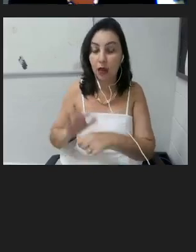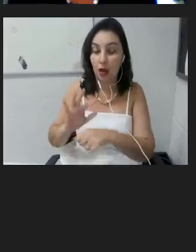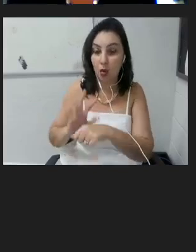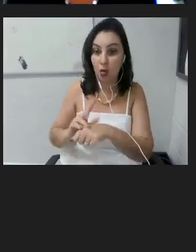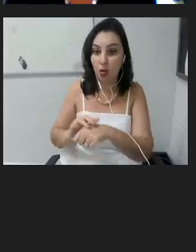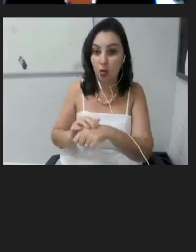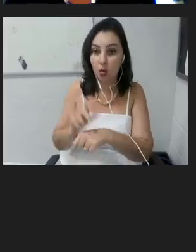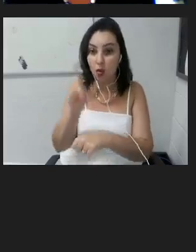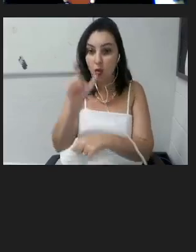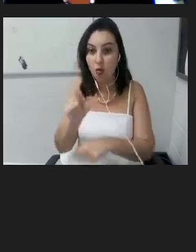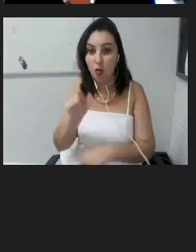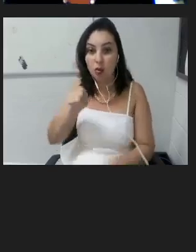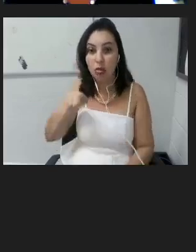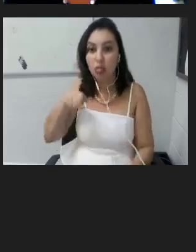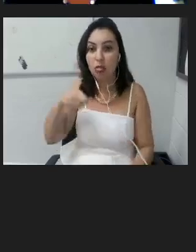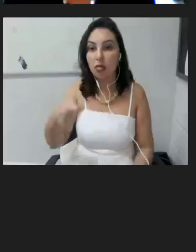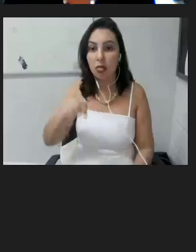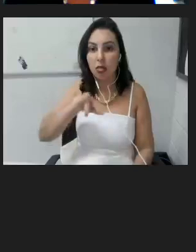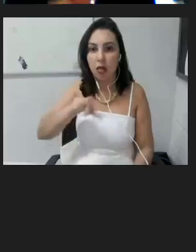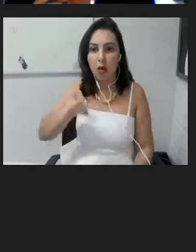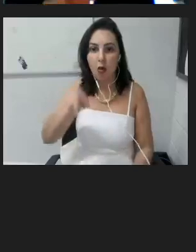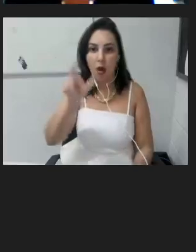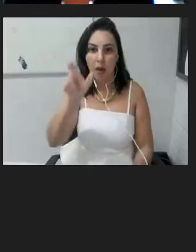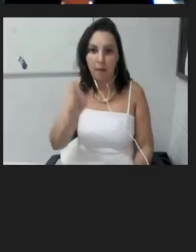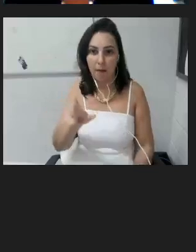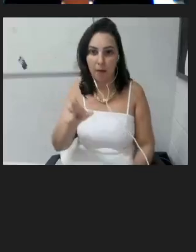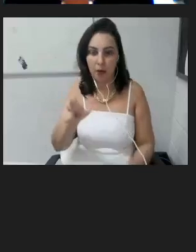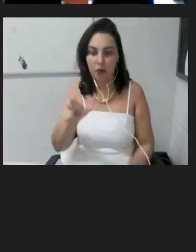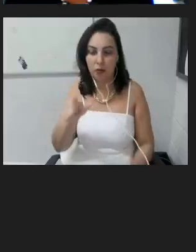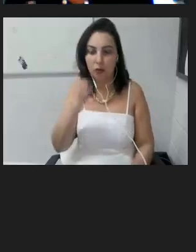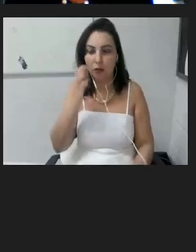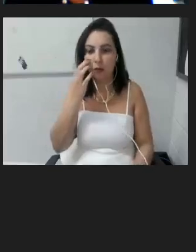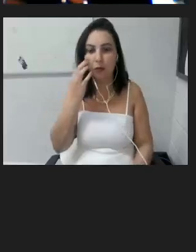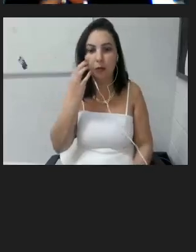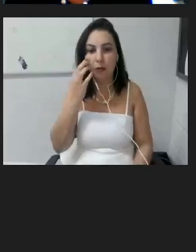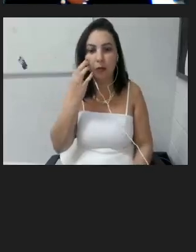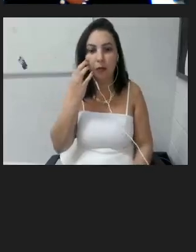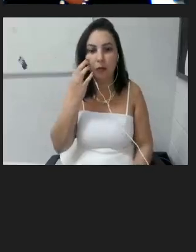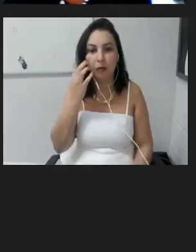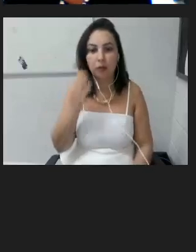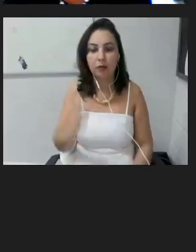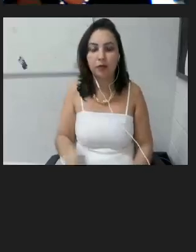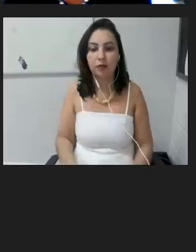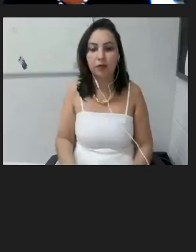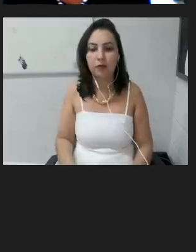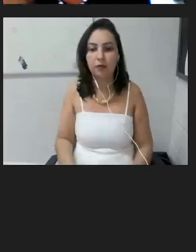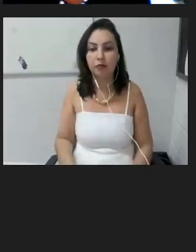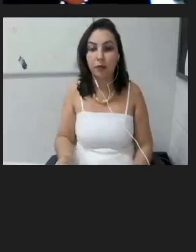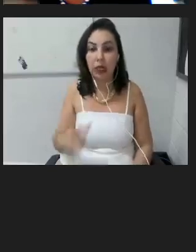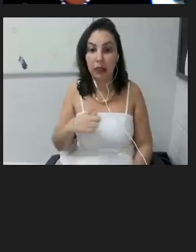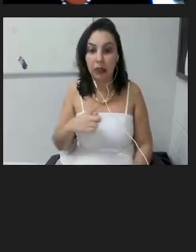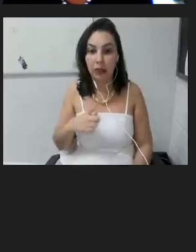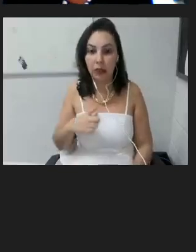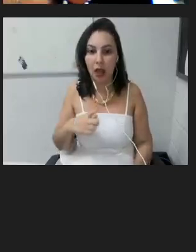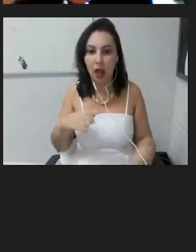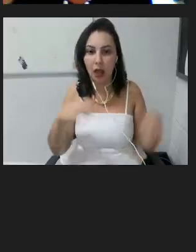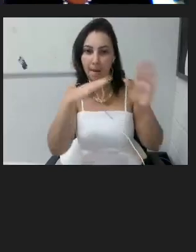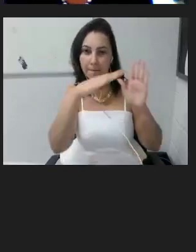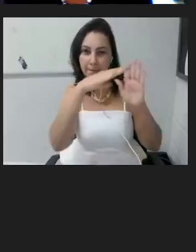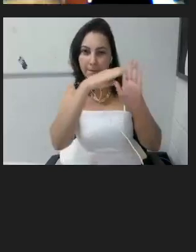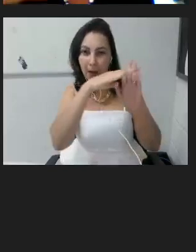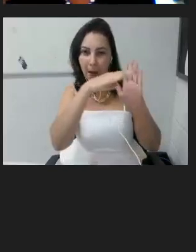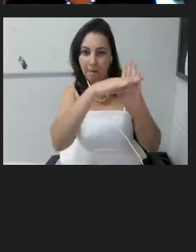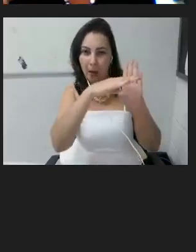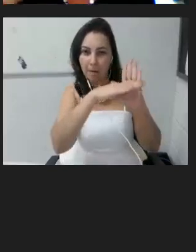a totalidade desse sujeito. Certo? E aqui a gente tem um manual que utiliza quais são os